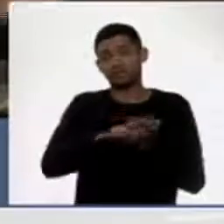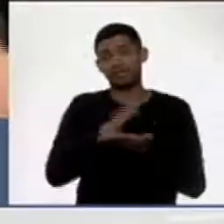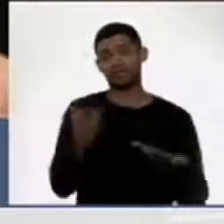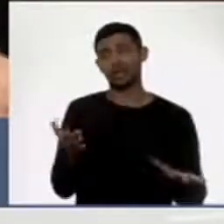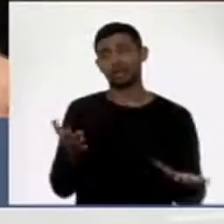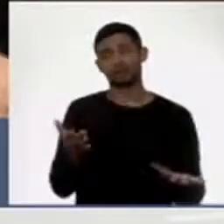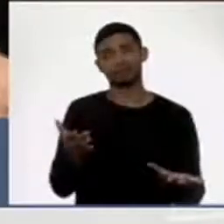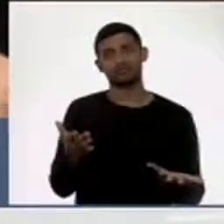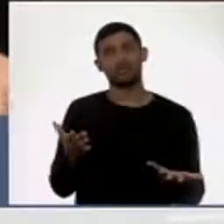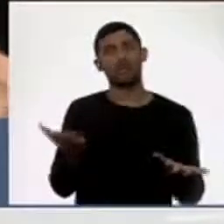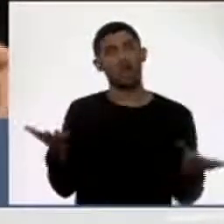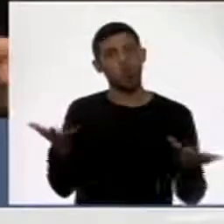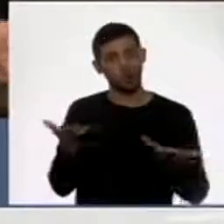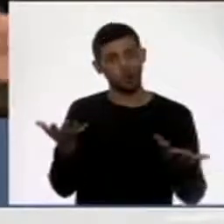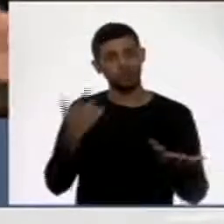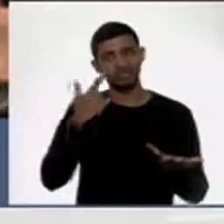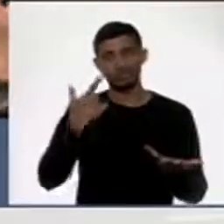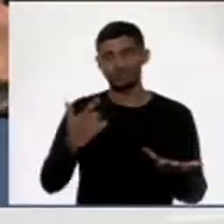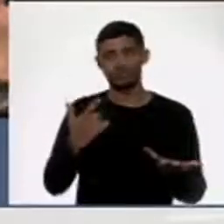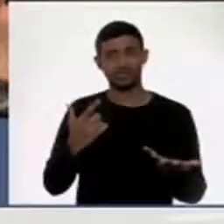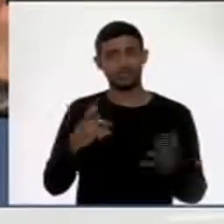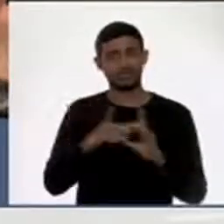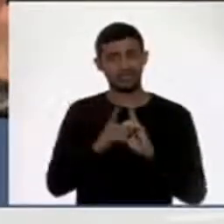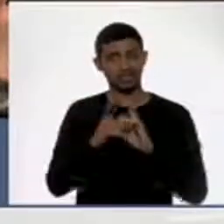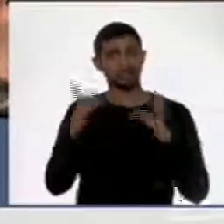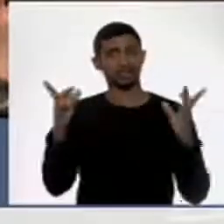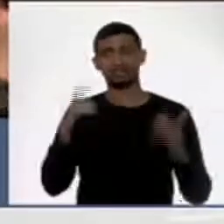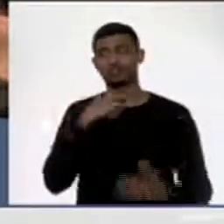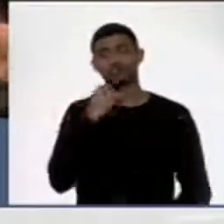que vivemos, democracia.